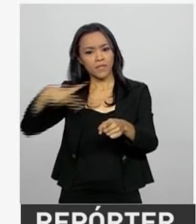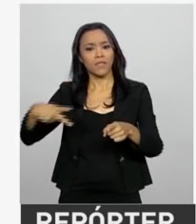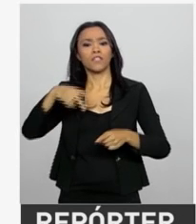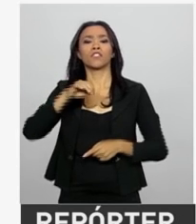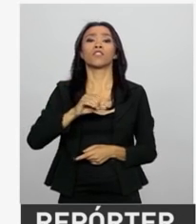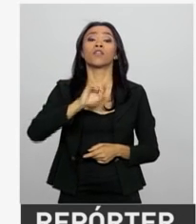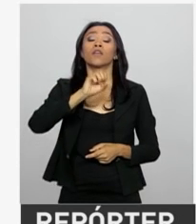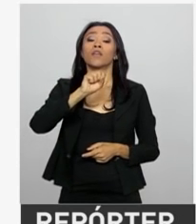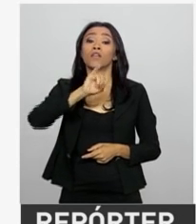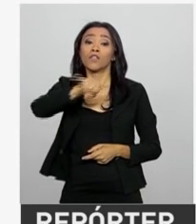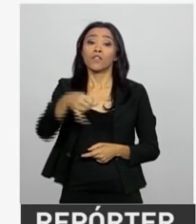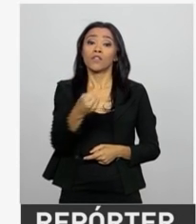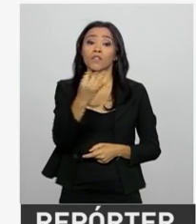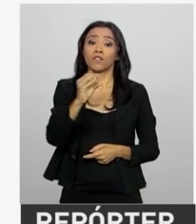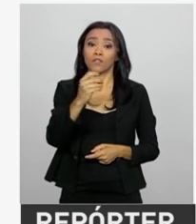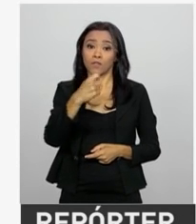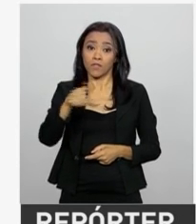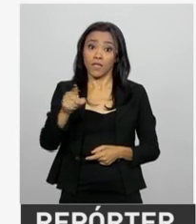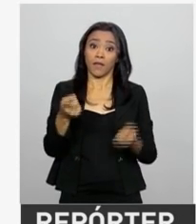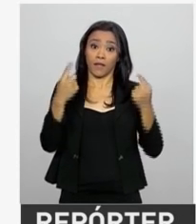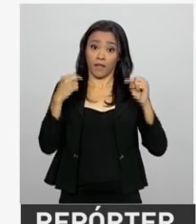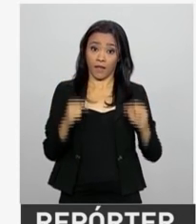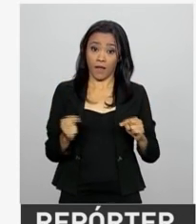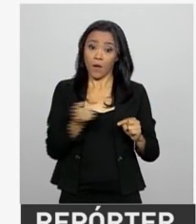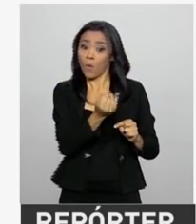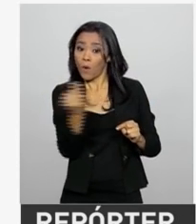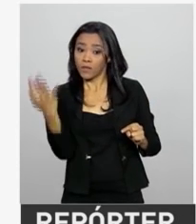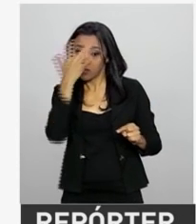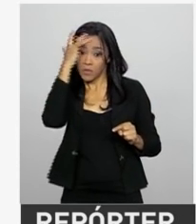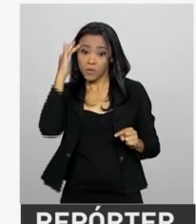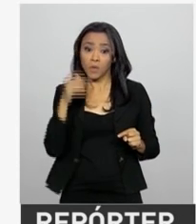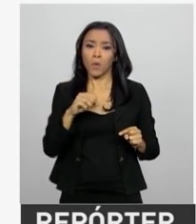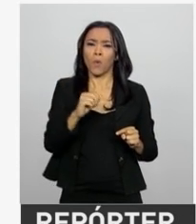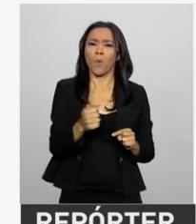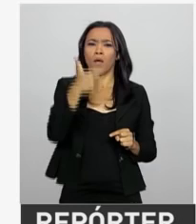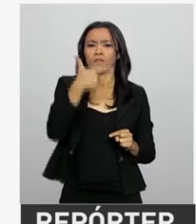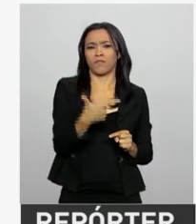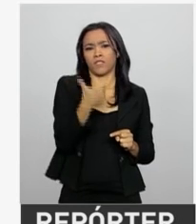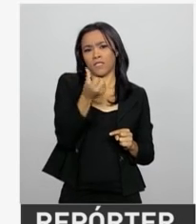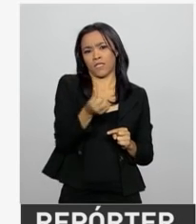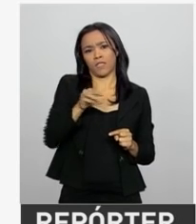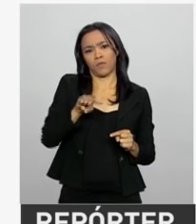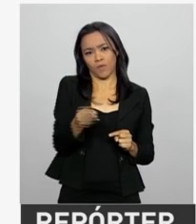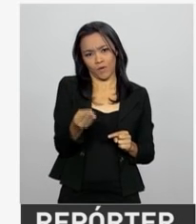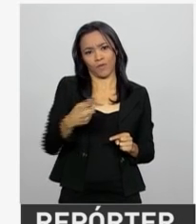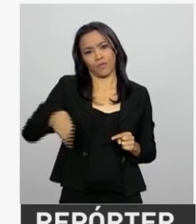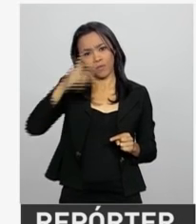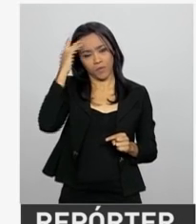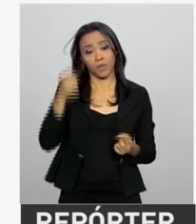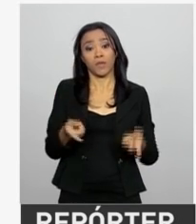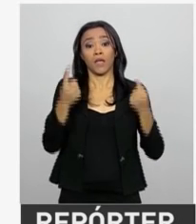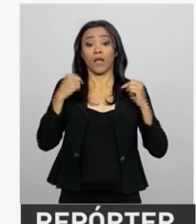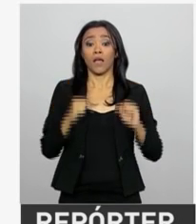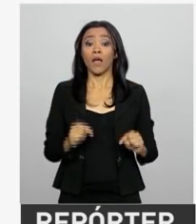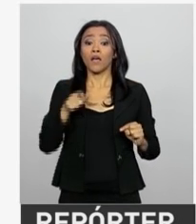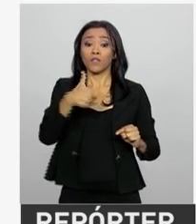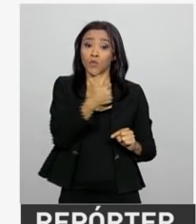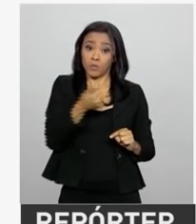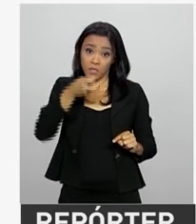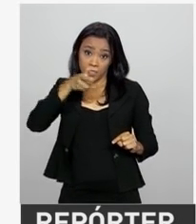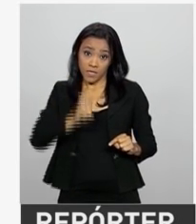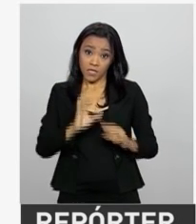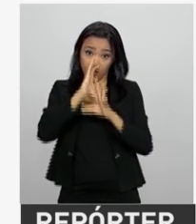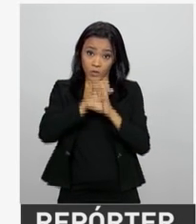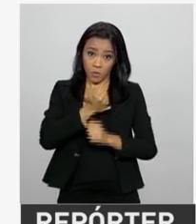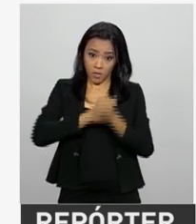Santos a população do país é de quase 26 milhões de habitantes em 2015 a economia angolana somou 103